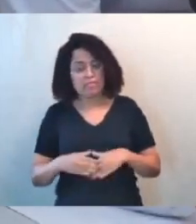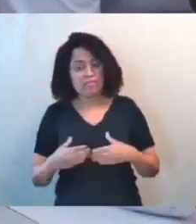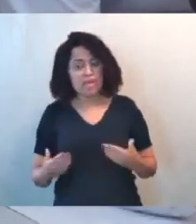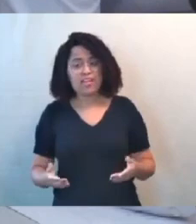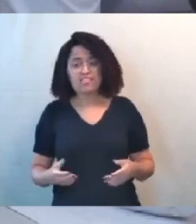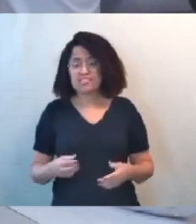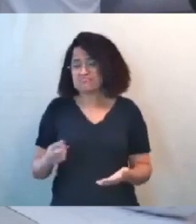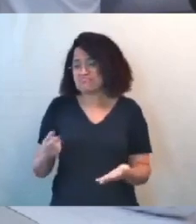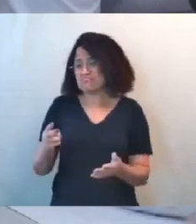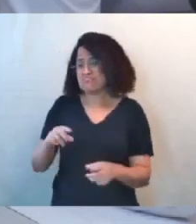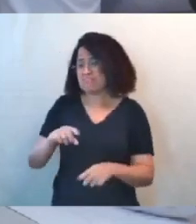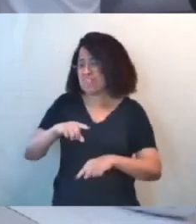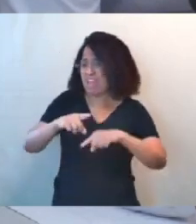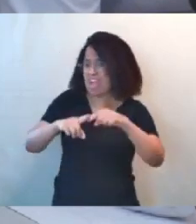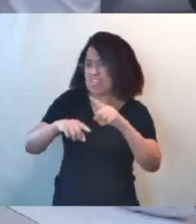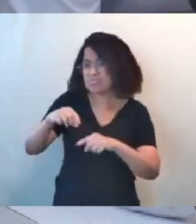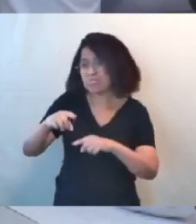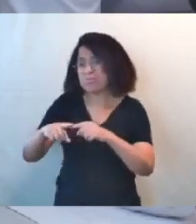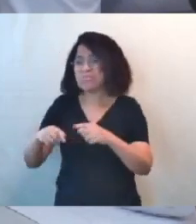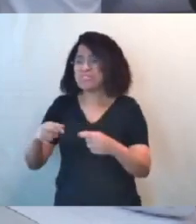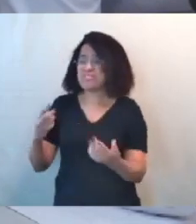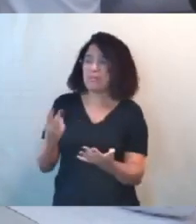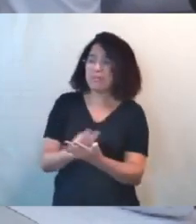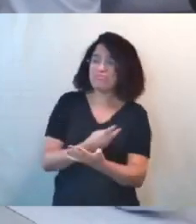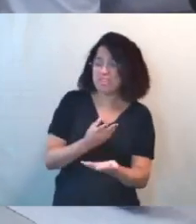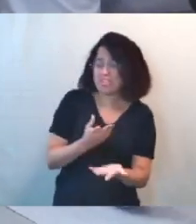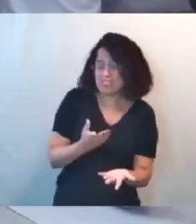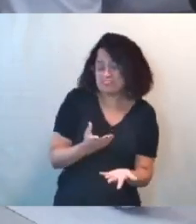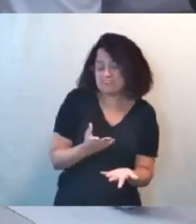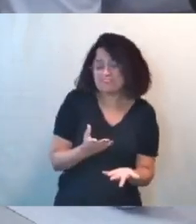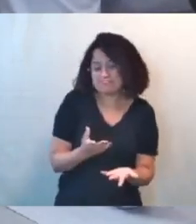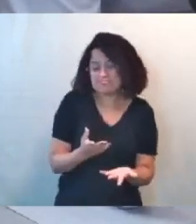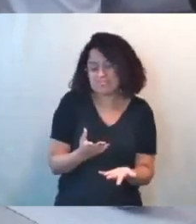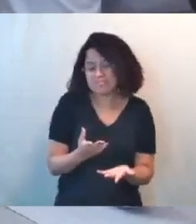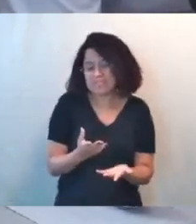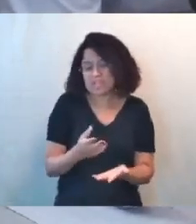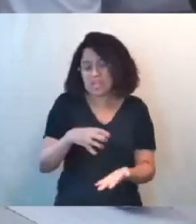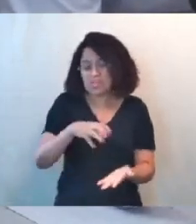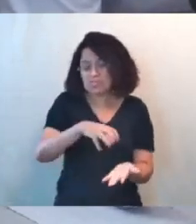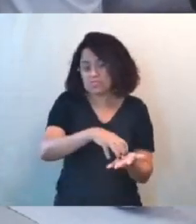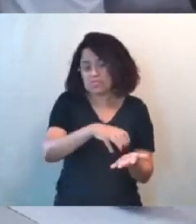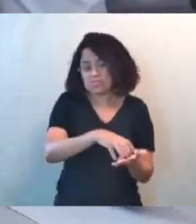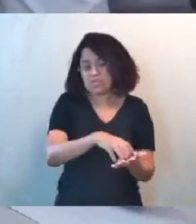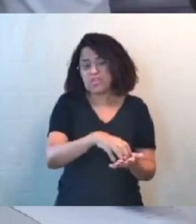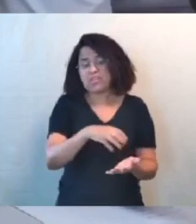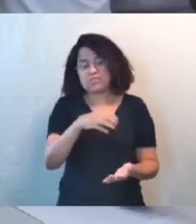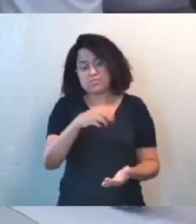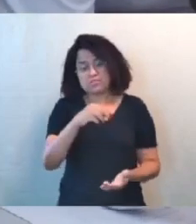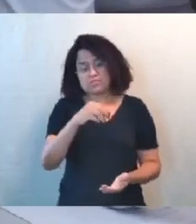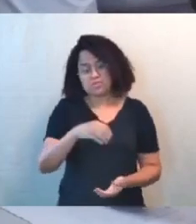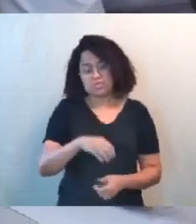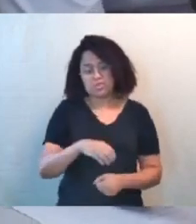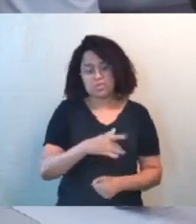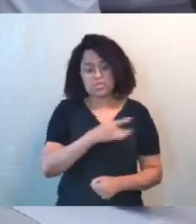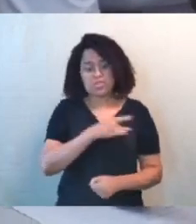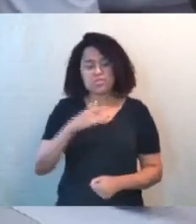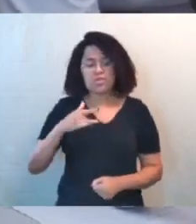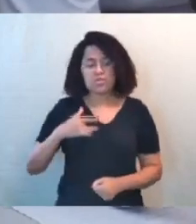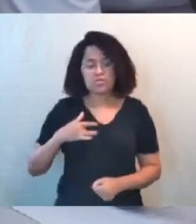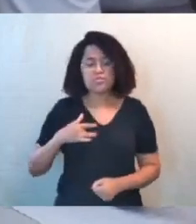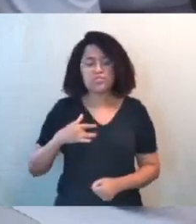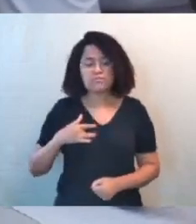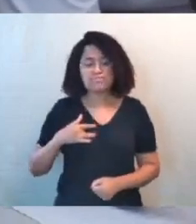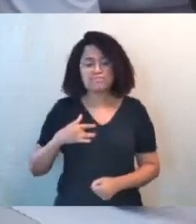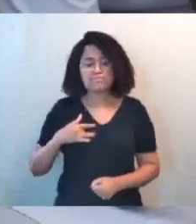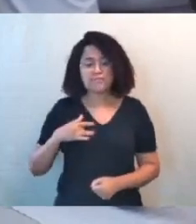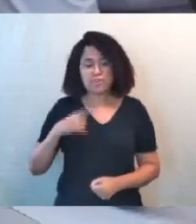igual aconteceu no posto de saúde, quase uma fatalidade, aí nós vamos mudar, vamos tirar esses ônibus, vamos encostar os ônibus. Eu gostaria que o senhor usasse esse